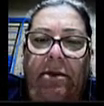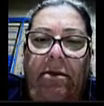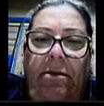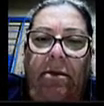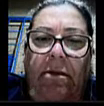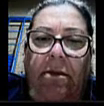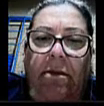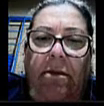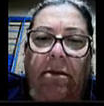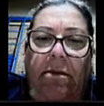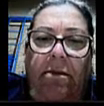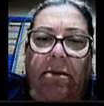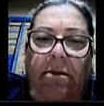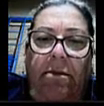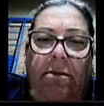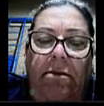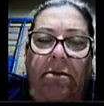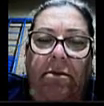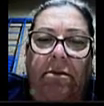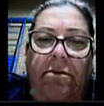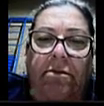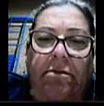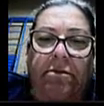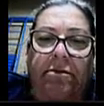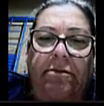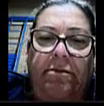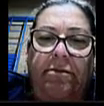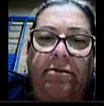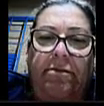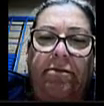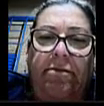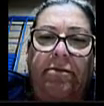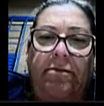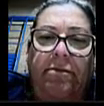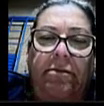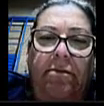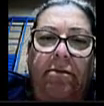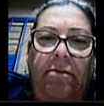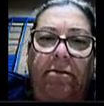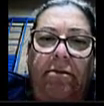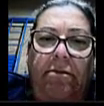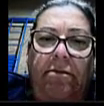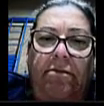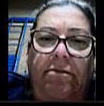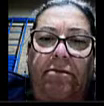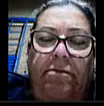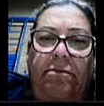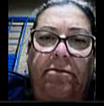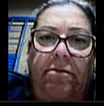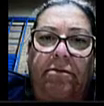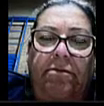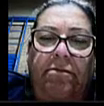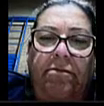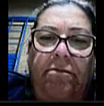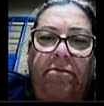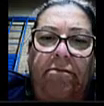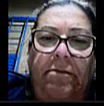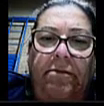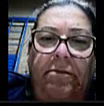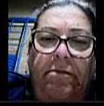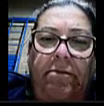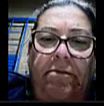entender a princípio. Um outro fator importante é que o transtorno de aprendizagem, o primeiro critério para